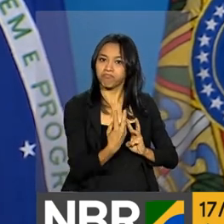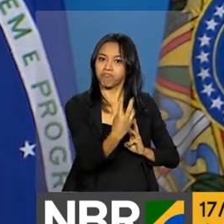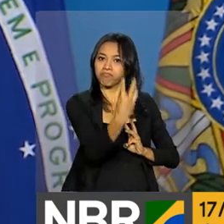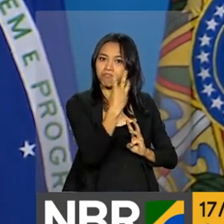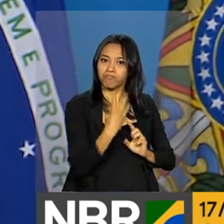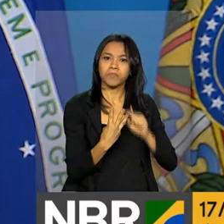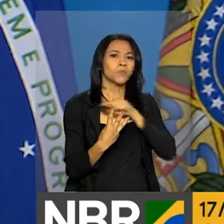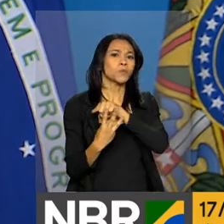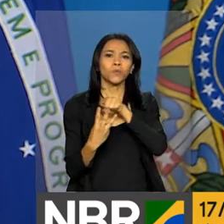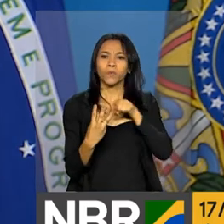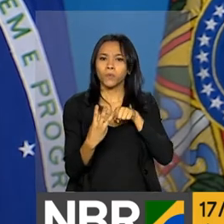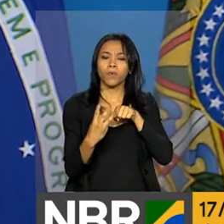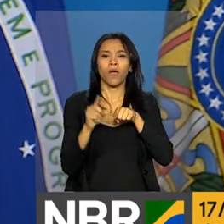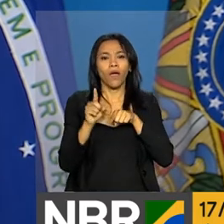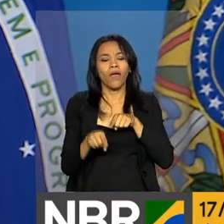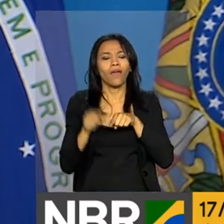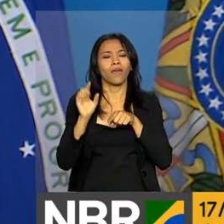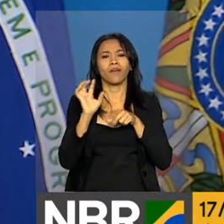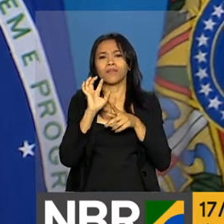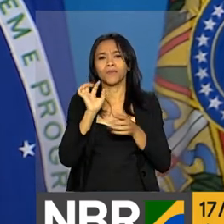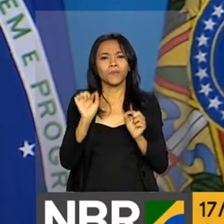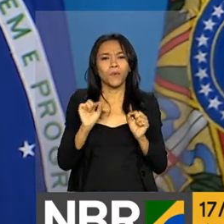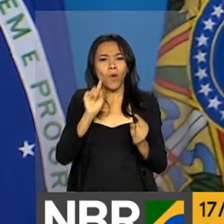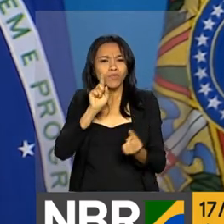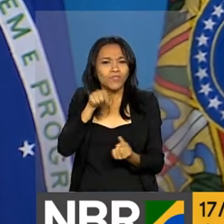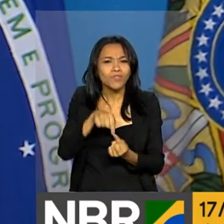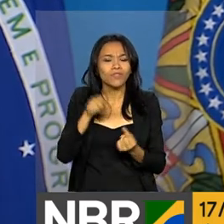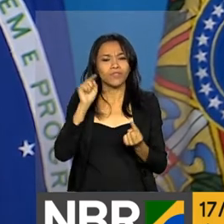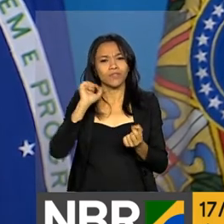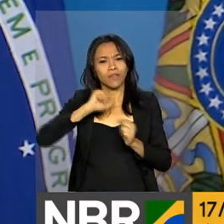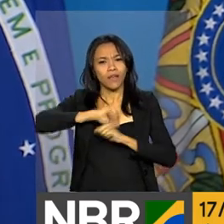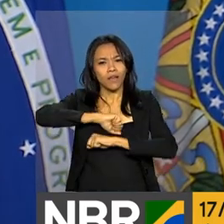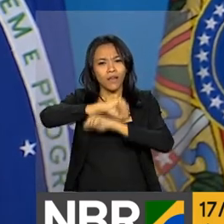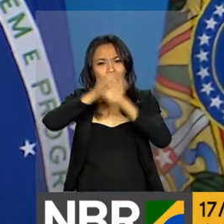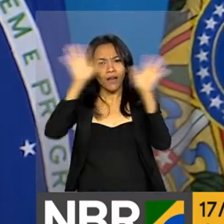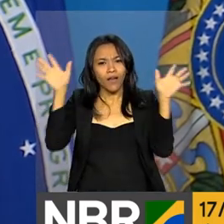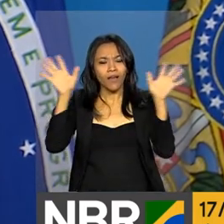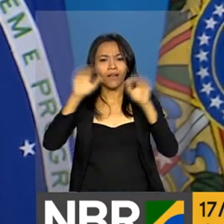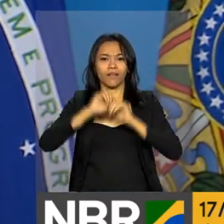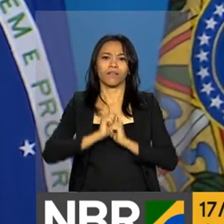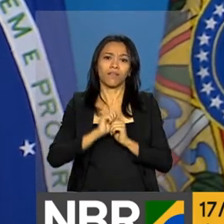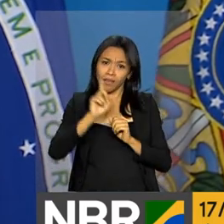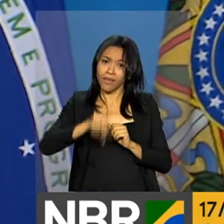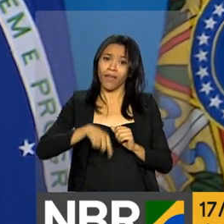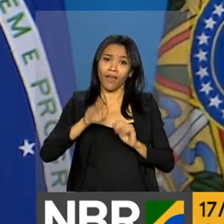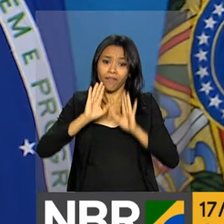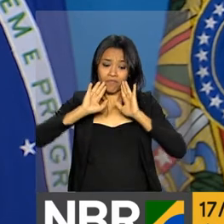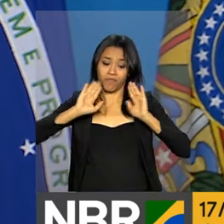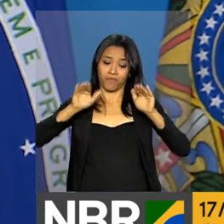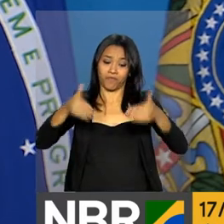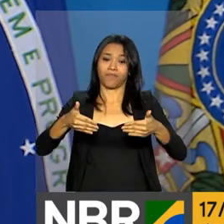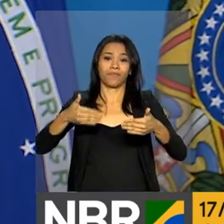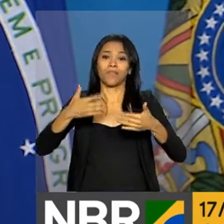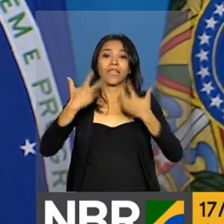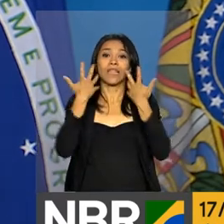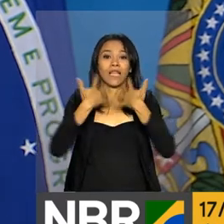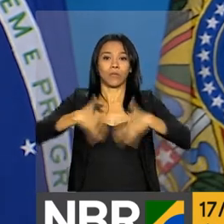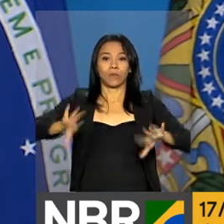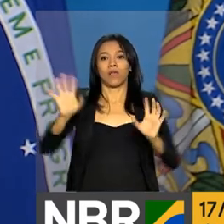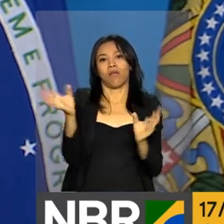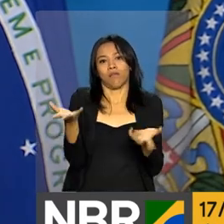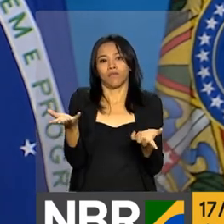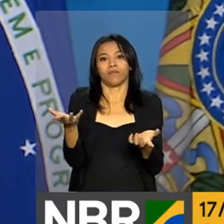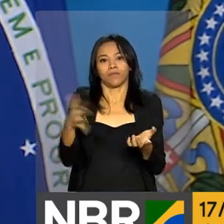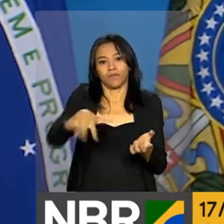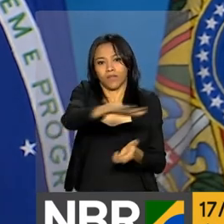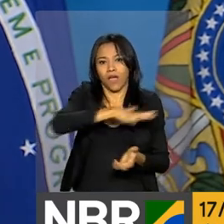fazem aquela palavra com objetividade, Raul Kutait, que é típica da medicina. O médico, a impressão,